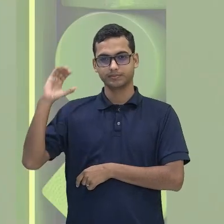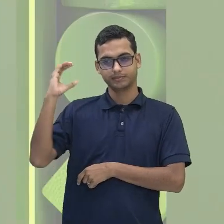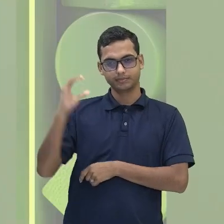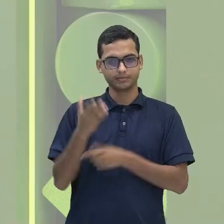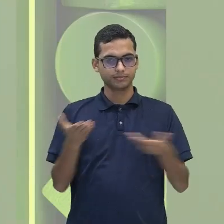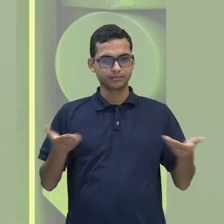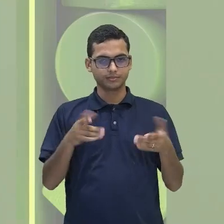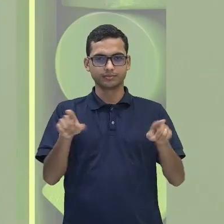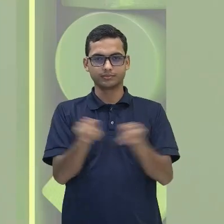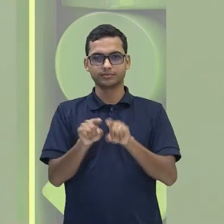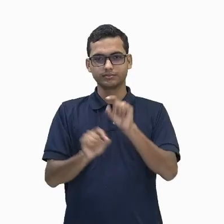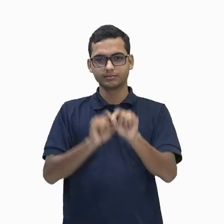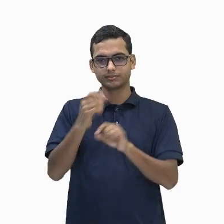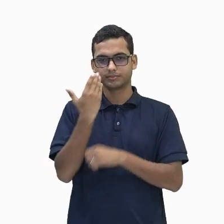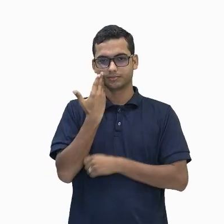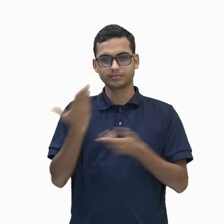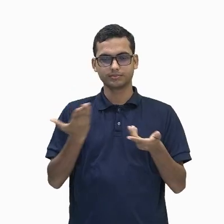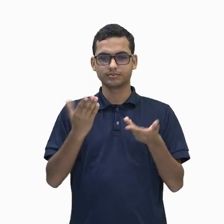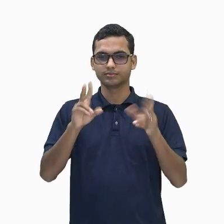de conhecimento?